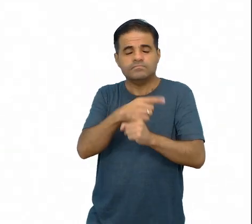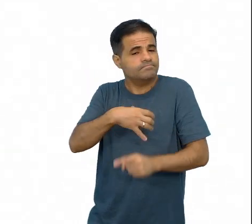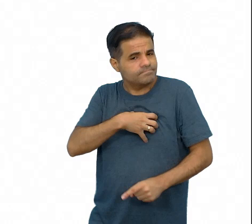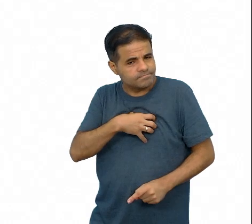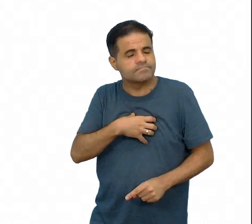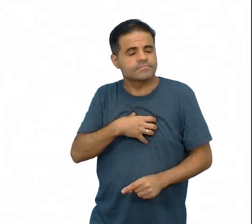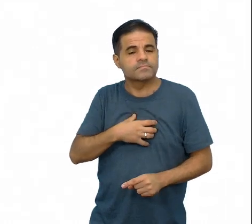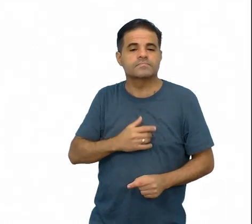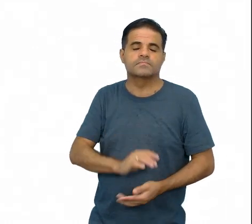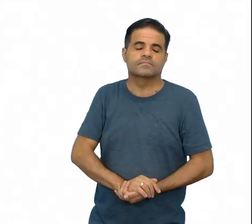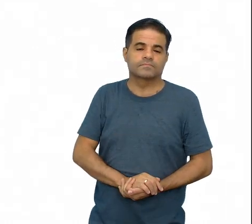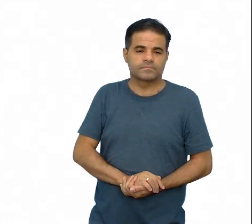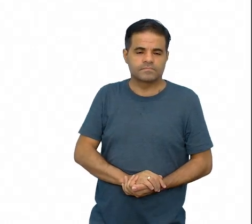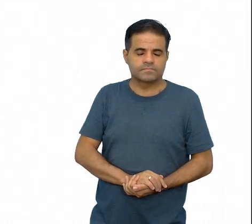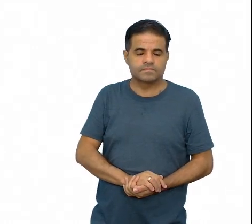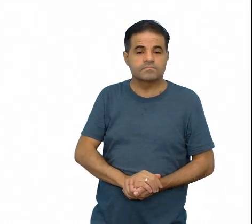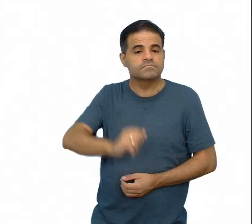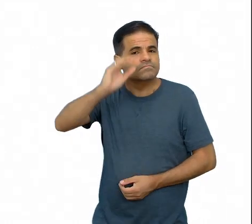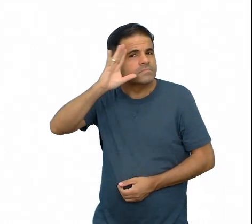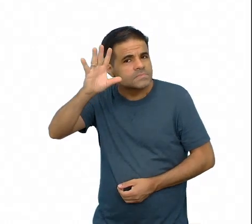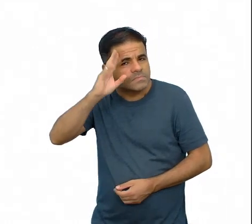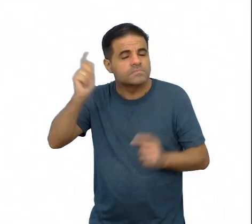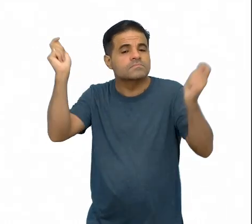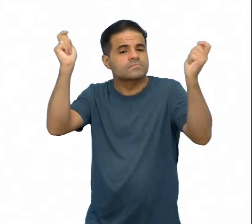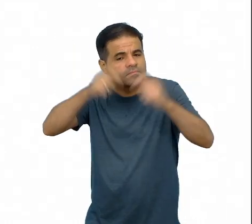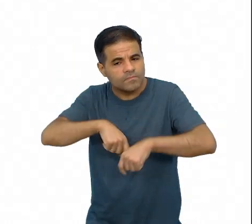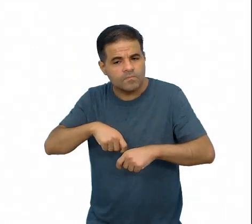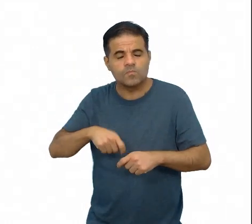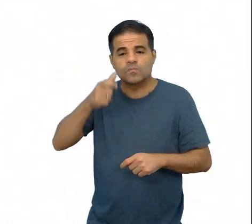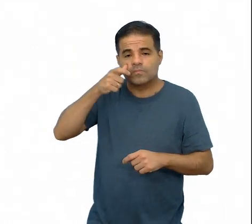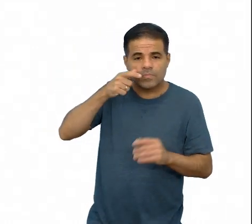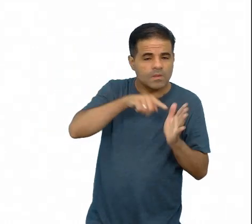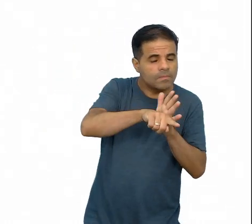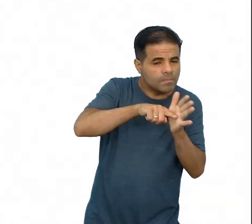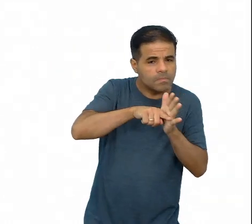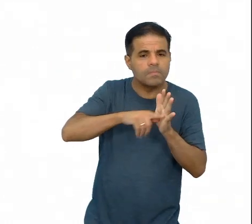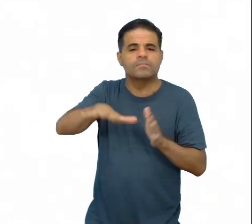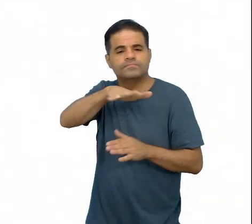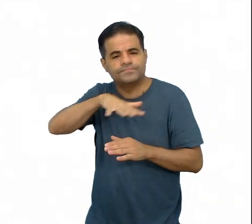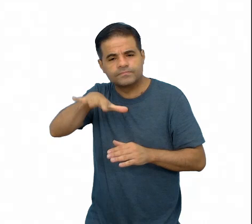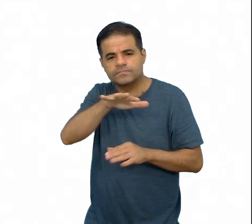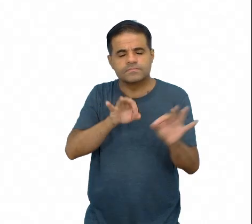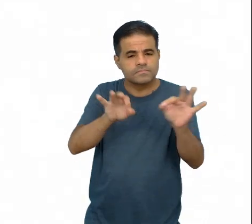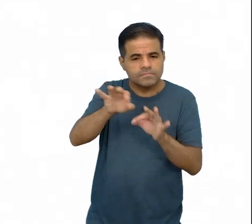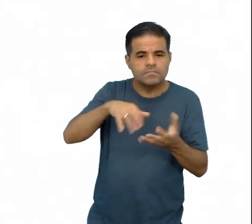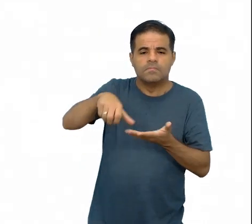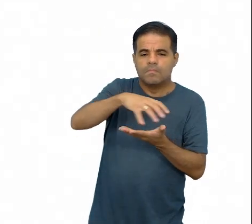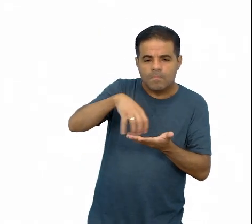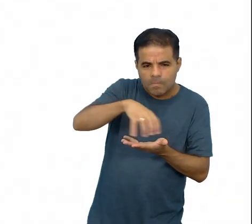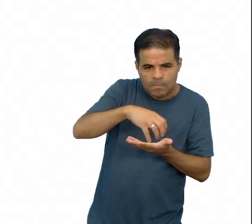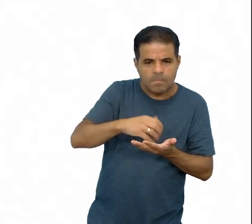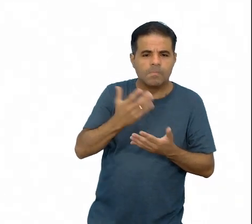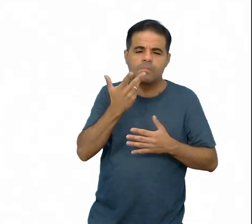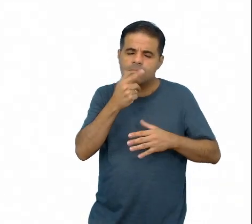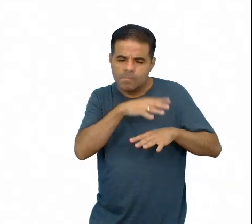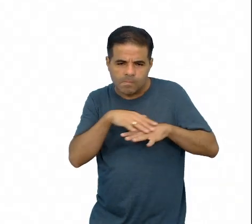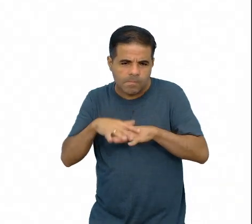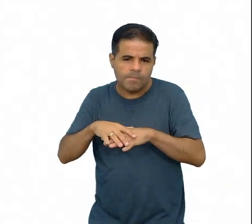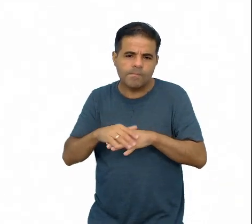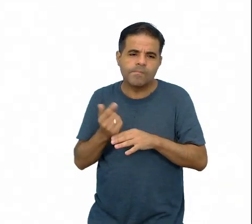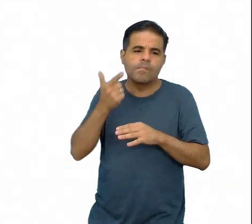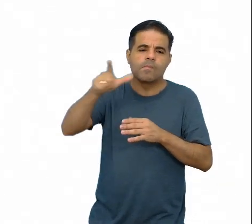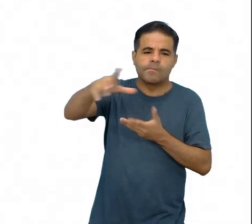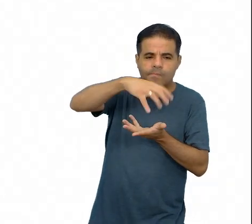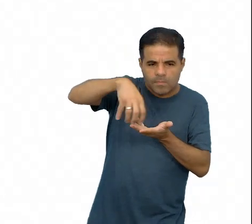também. Pensar na possibilidade de realizar um projeto envolvendo somente a área de matemática, né, ou envolvendo